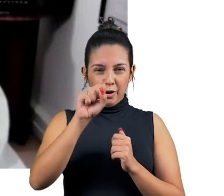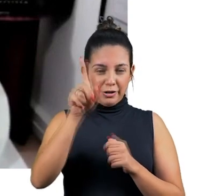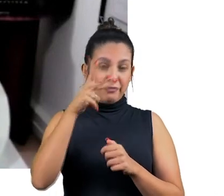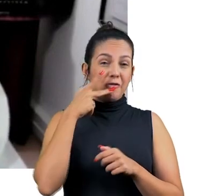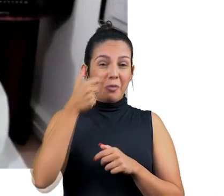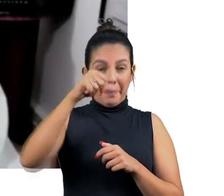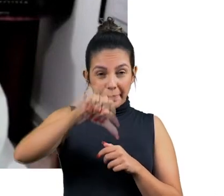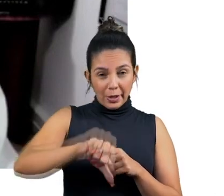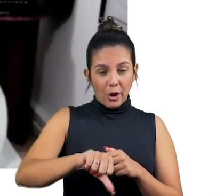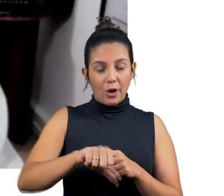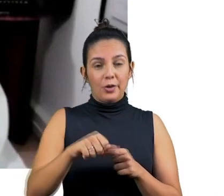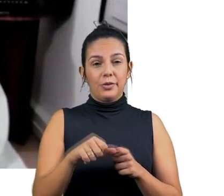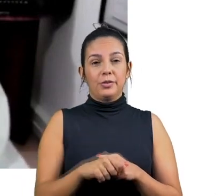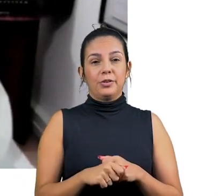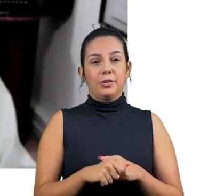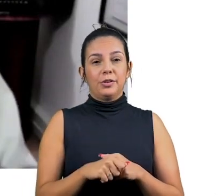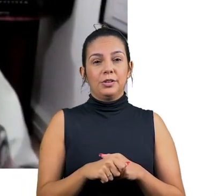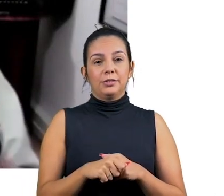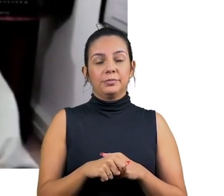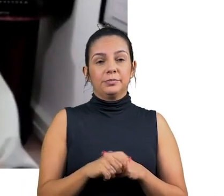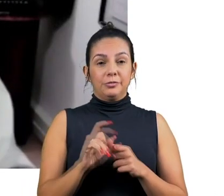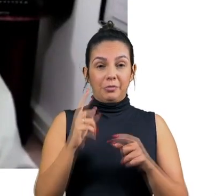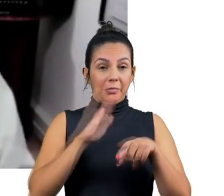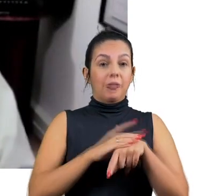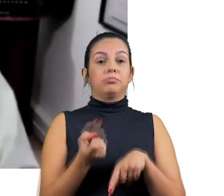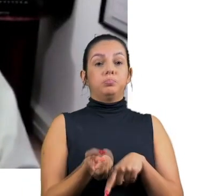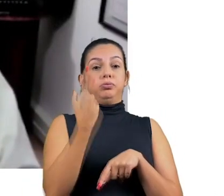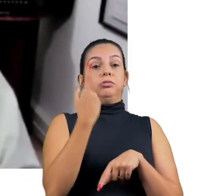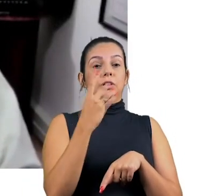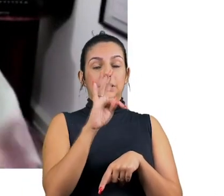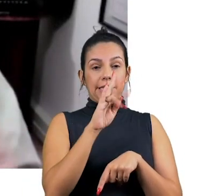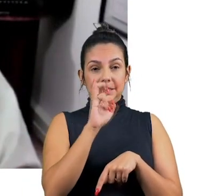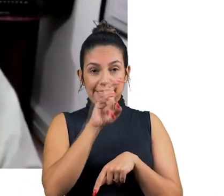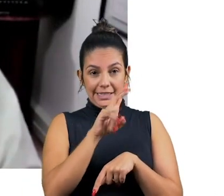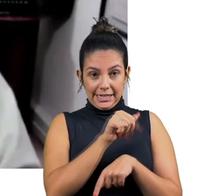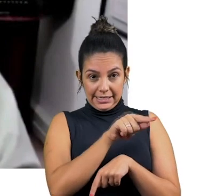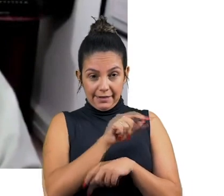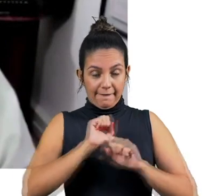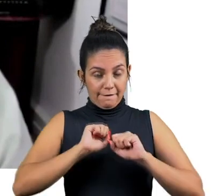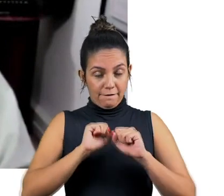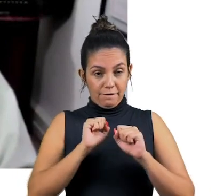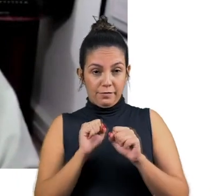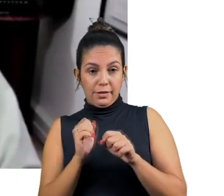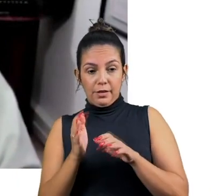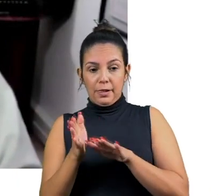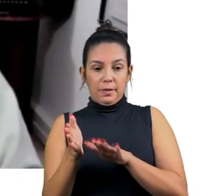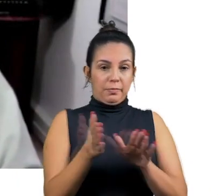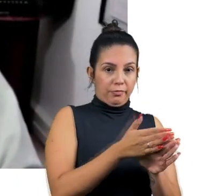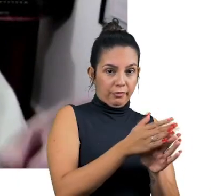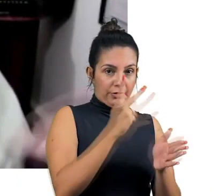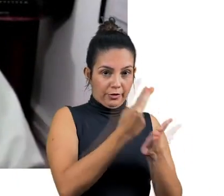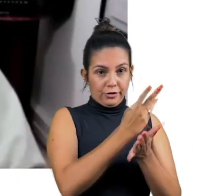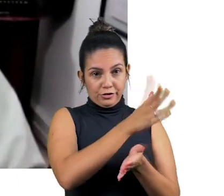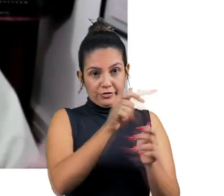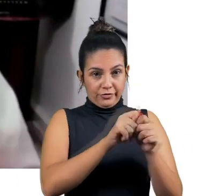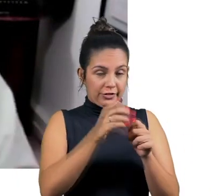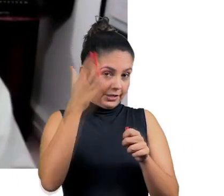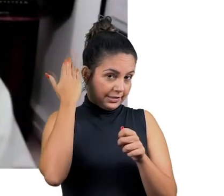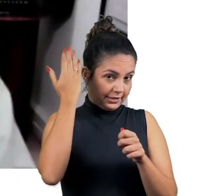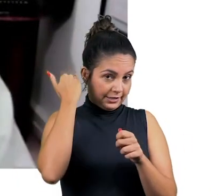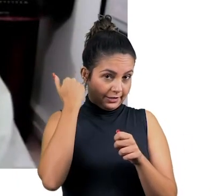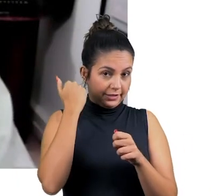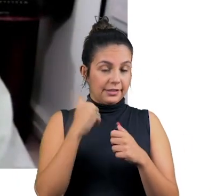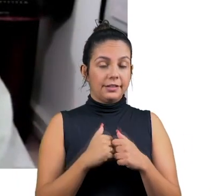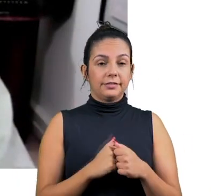pior, né? Foi ainda mais incidental, porque a Theresa May foi forçada a renunciar por causa dos erros que ela cometeu